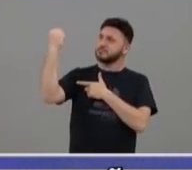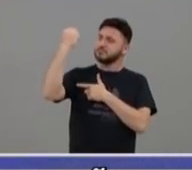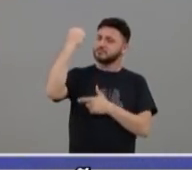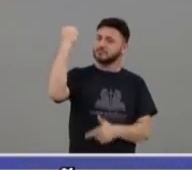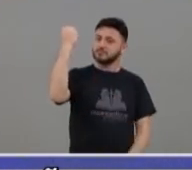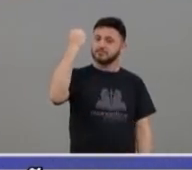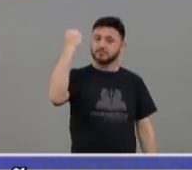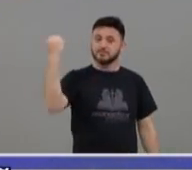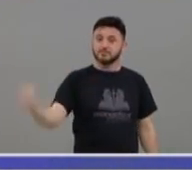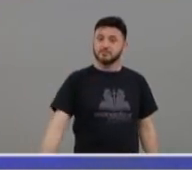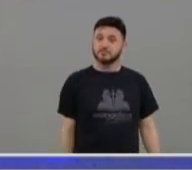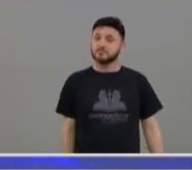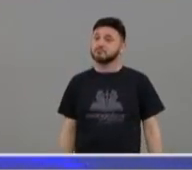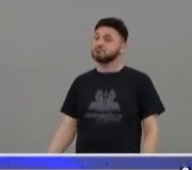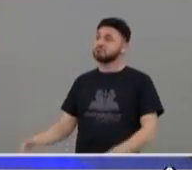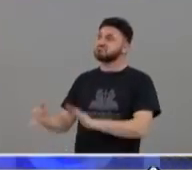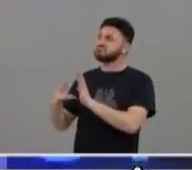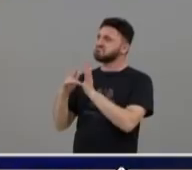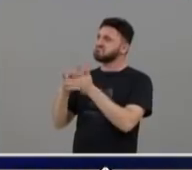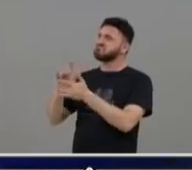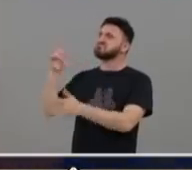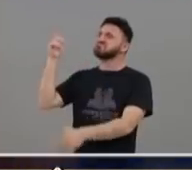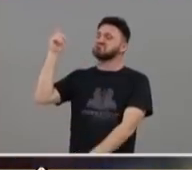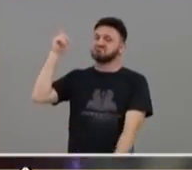vitória, tu